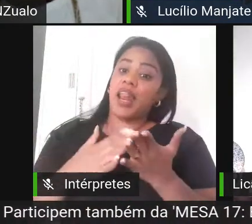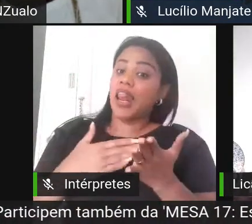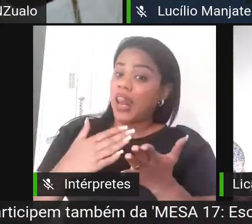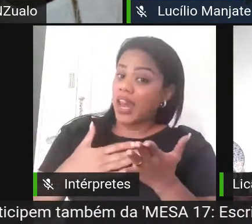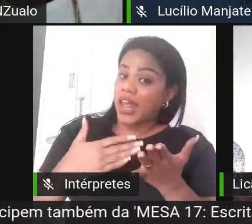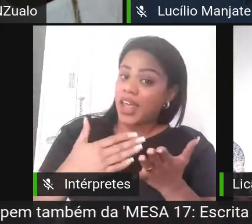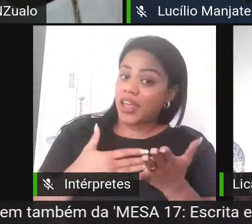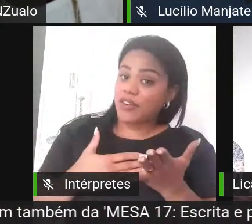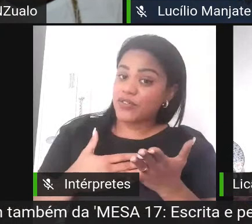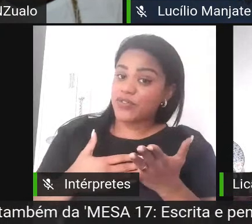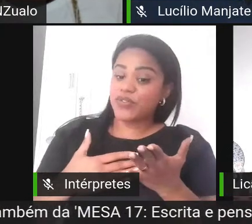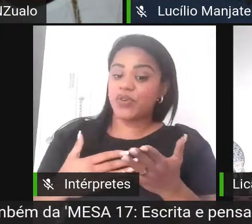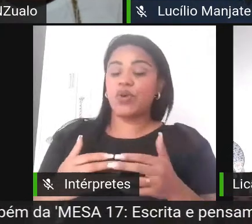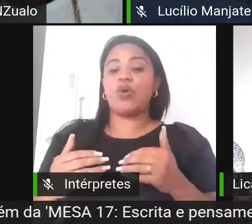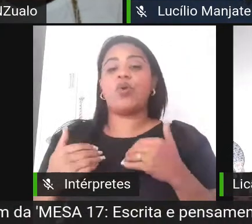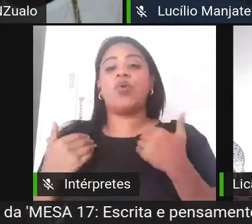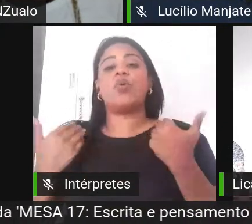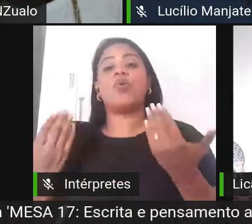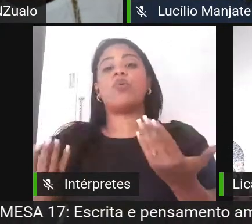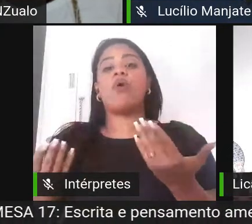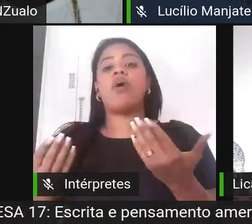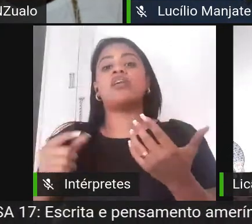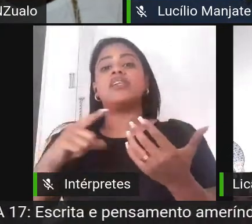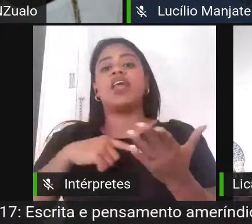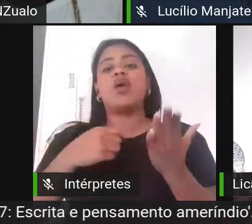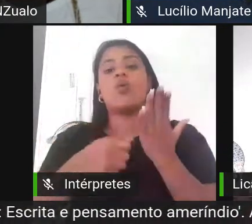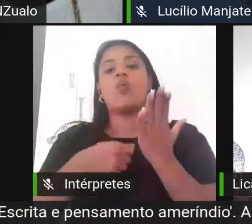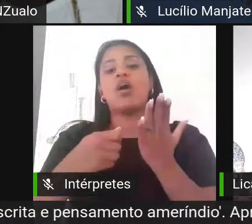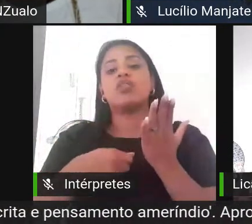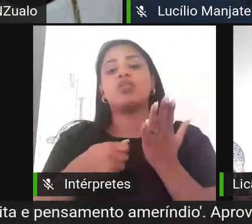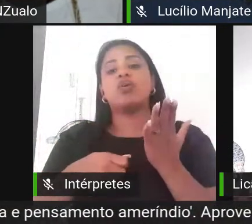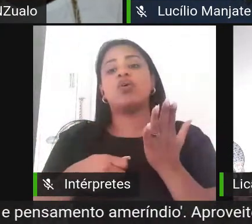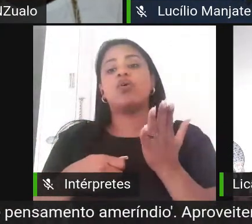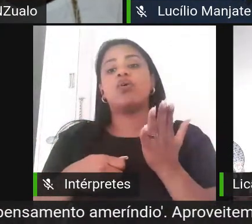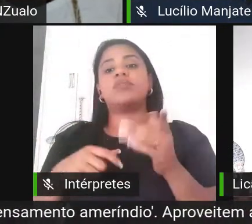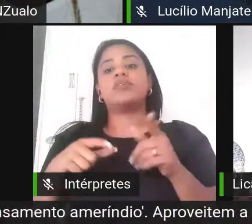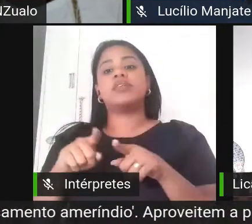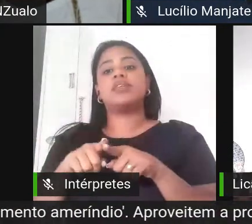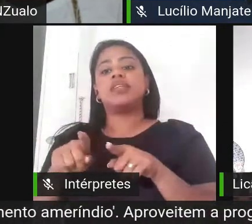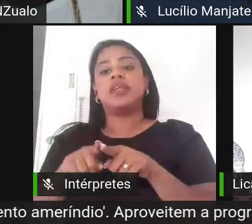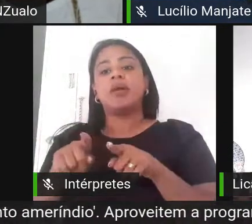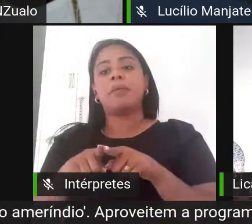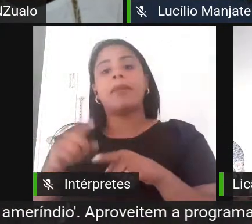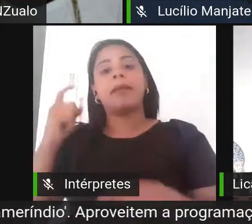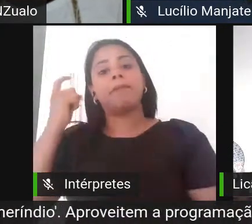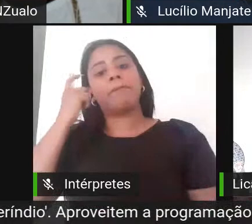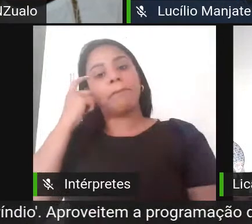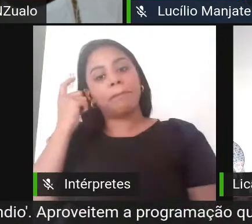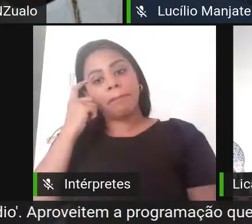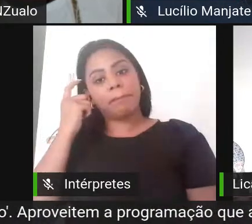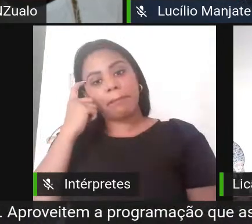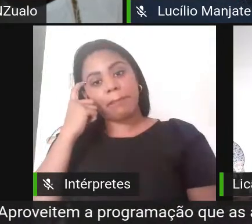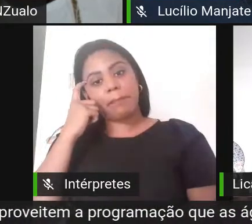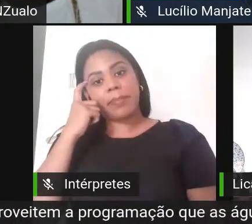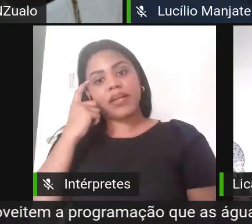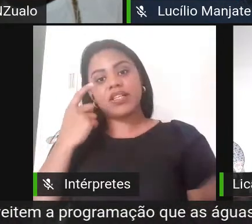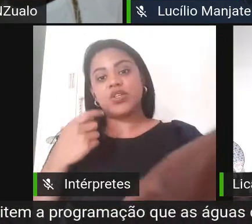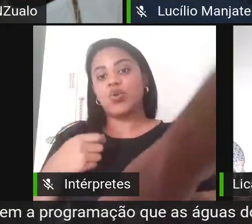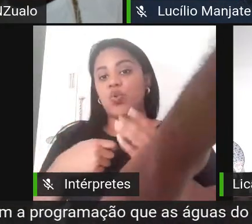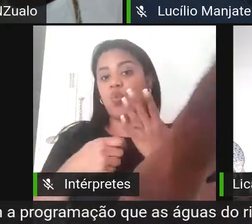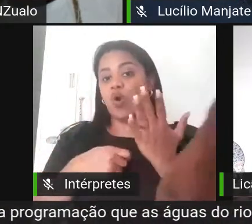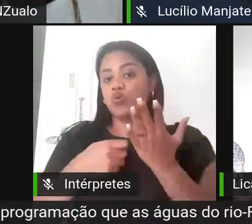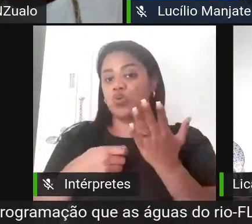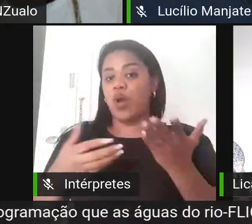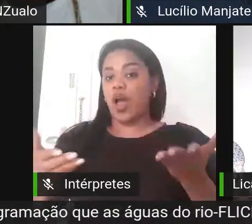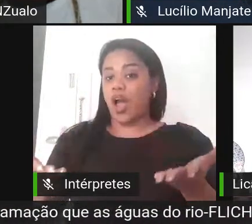quando forem sugerir um livro de um autor moçambicano, peço também que pensem num autor do nosso tempo. Mas